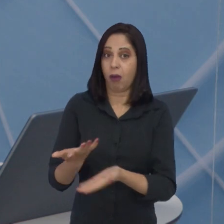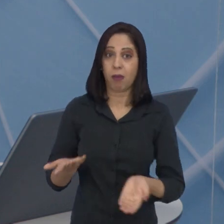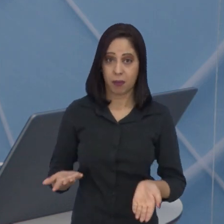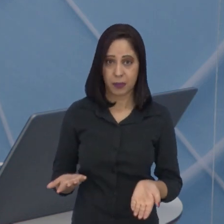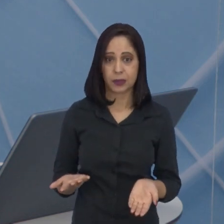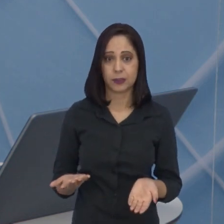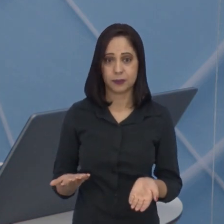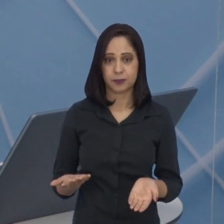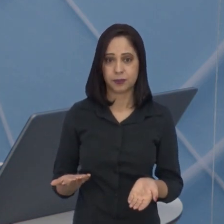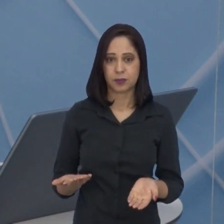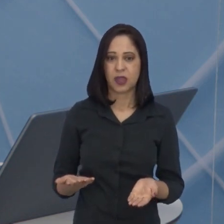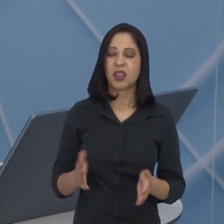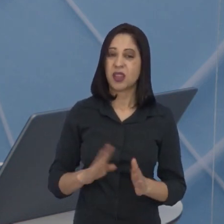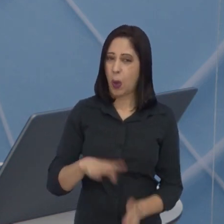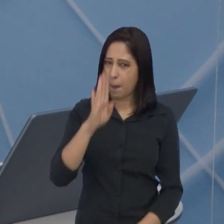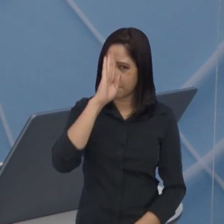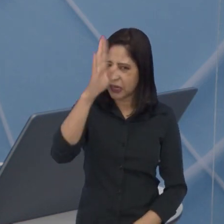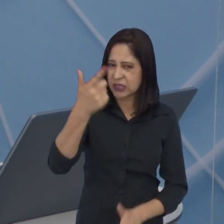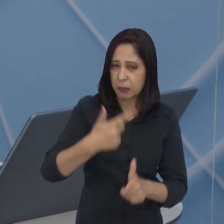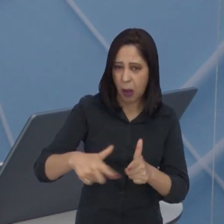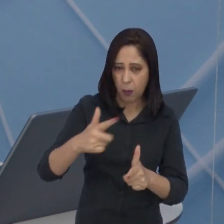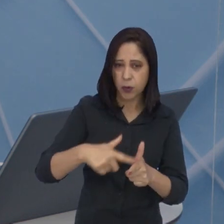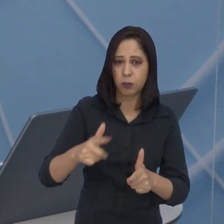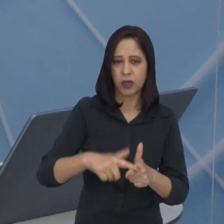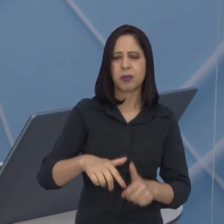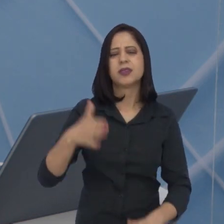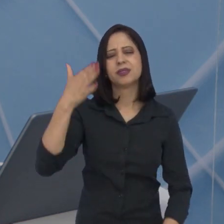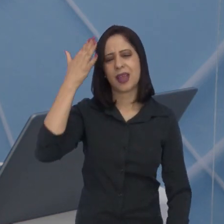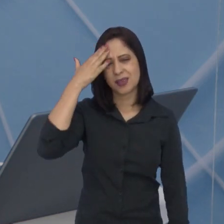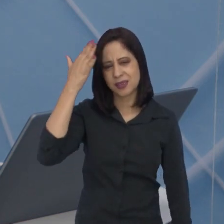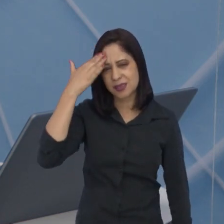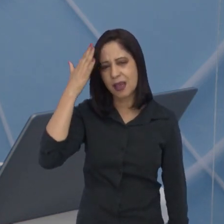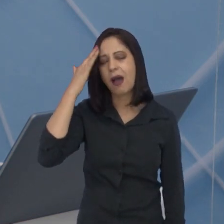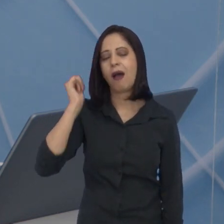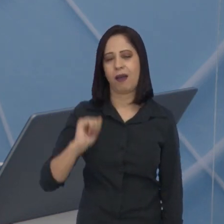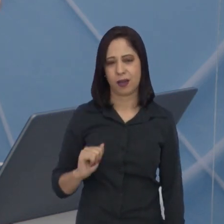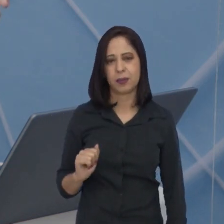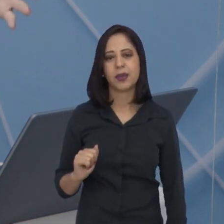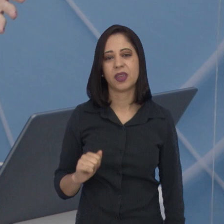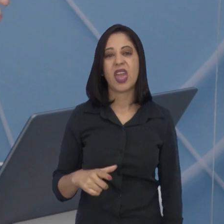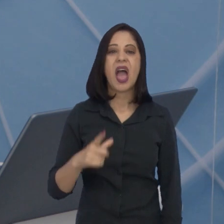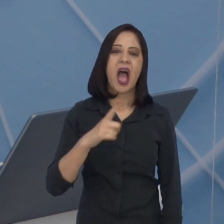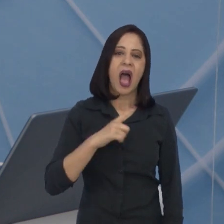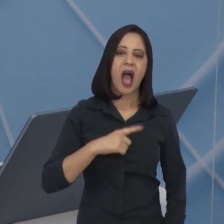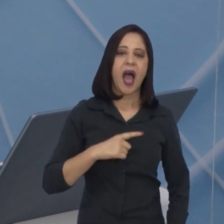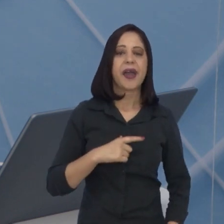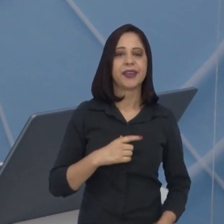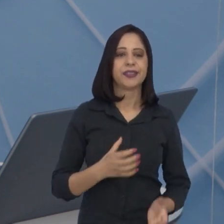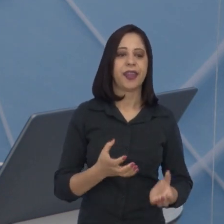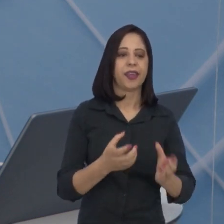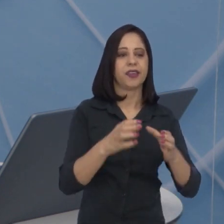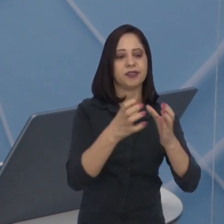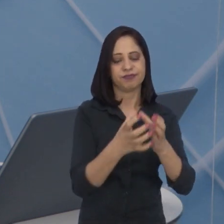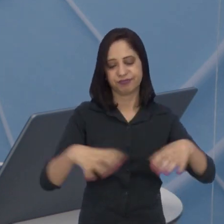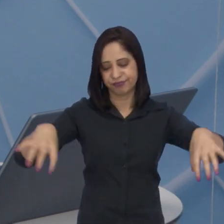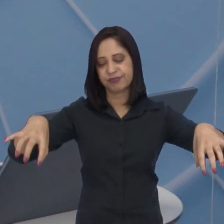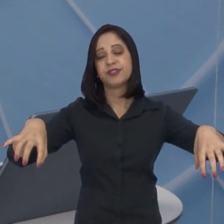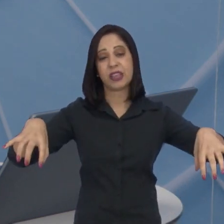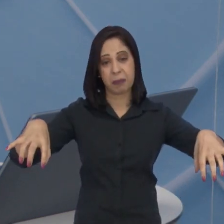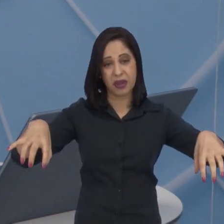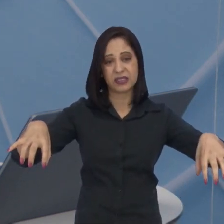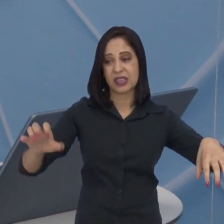é um dos principais problemas hoje, que a gente sabe também dessa questão, né? Que acaba tendo uma segregação, né? De